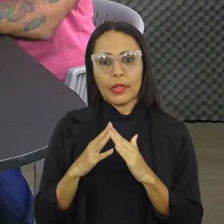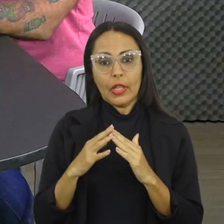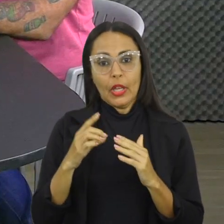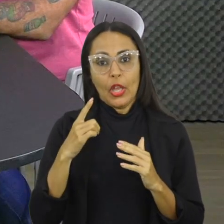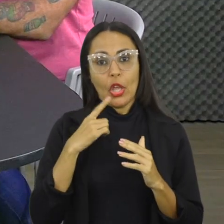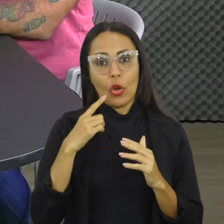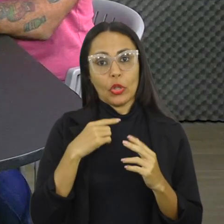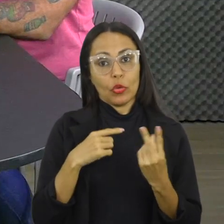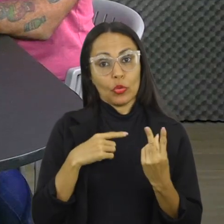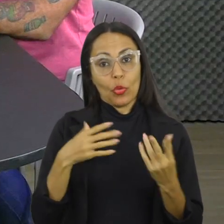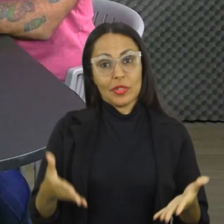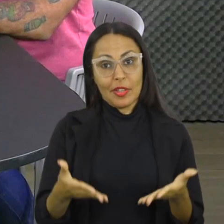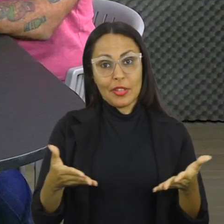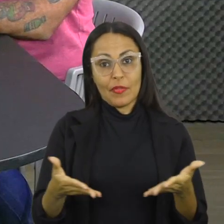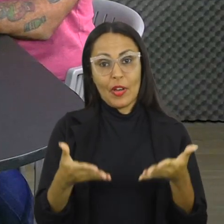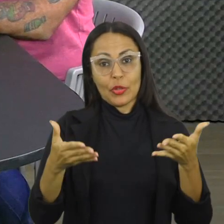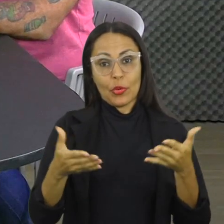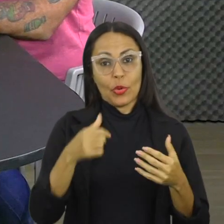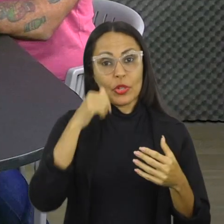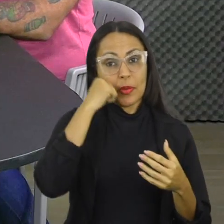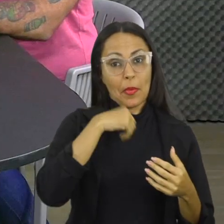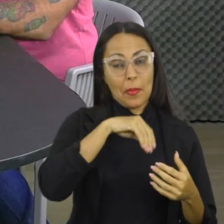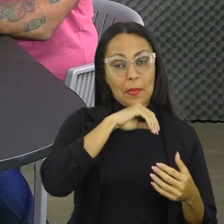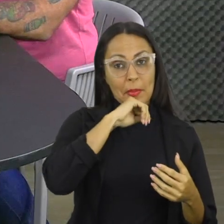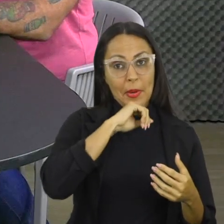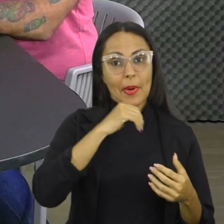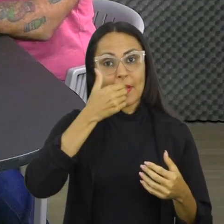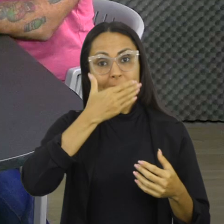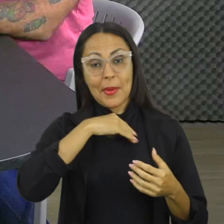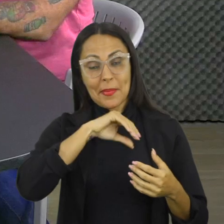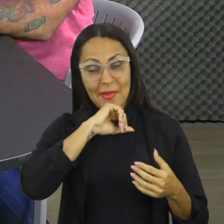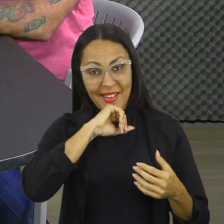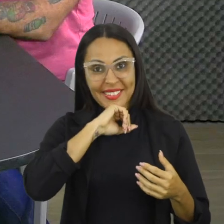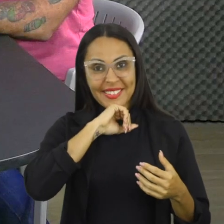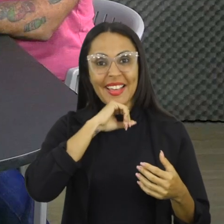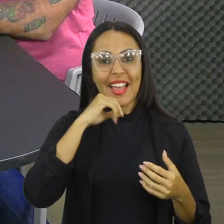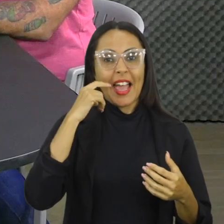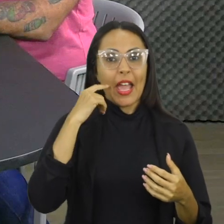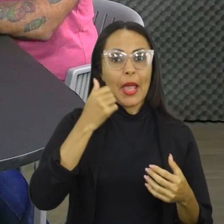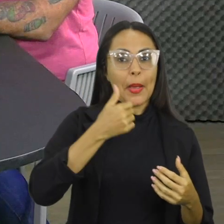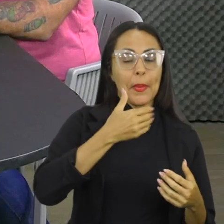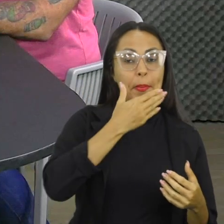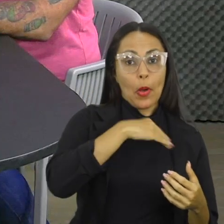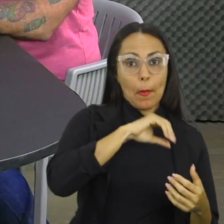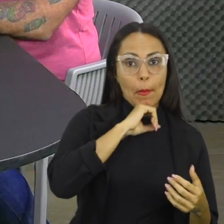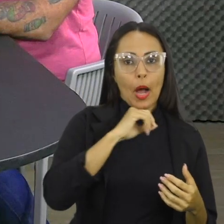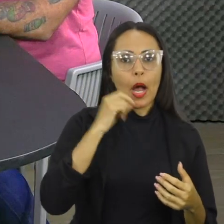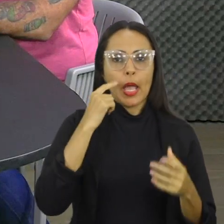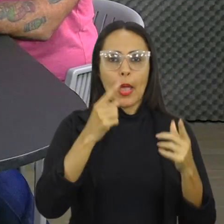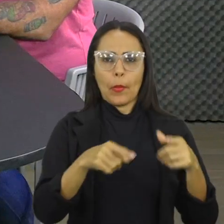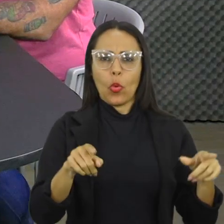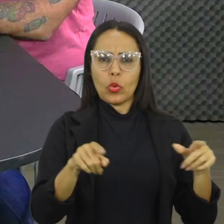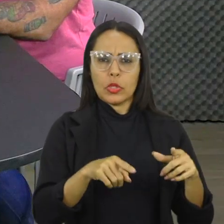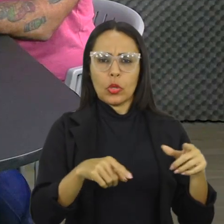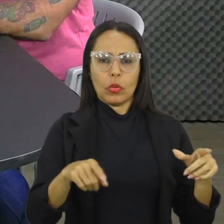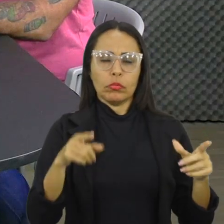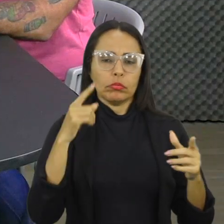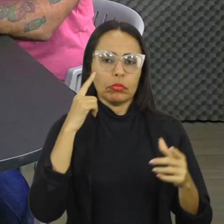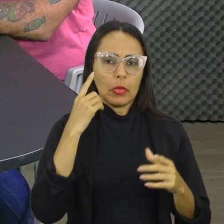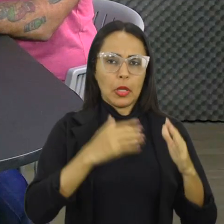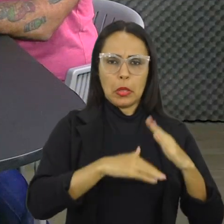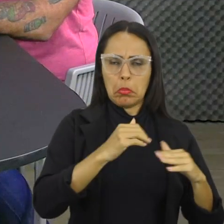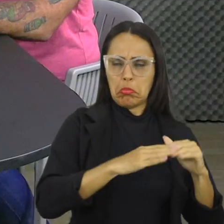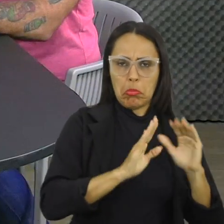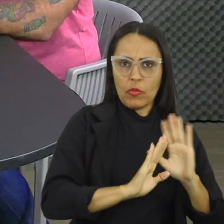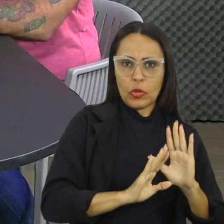Eu tenho dois grandes incentivadores, que são meu pai e a minha mãe. O meu pai é um músico amador, ele toca ainda, né, não morreu,